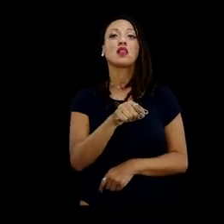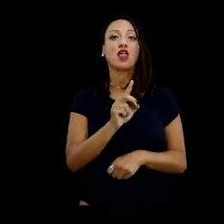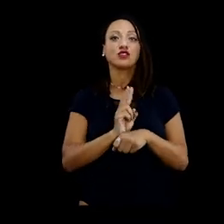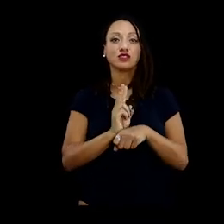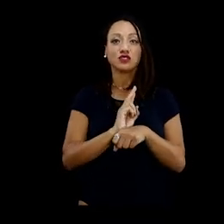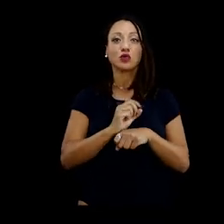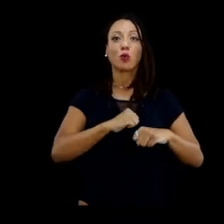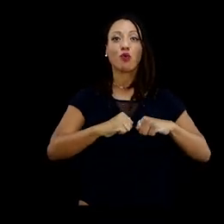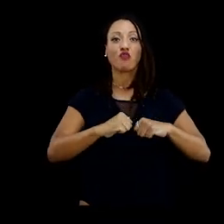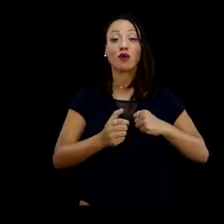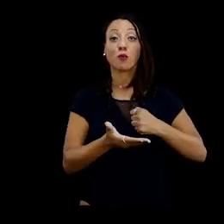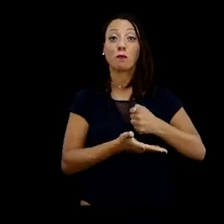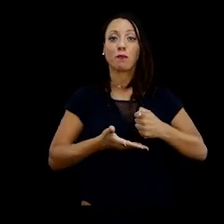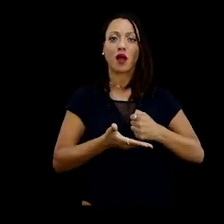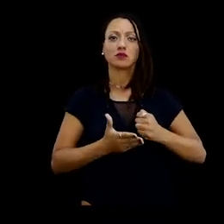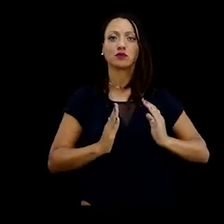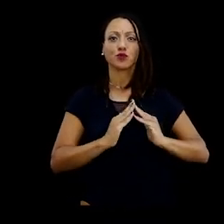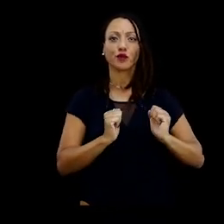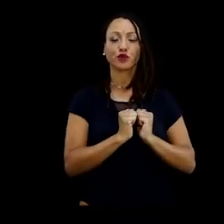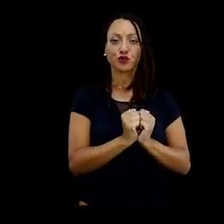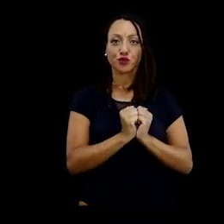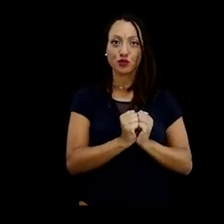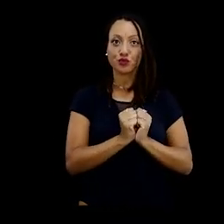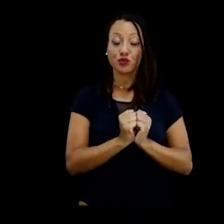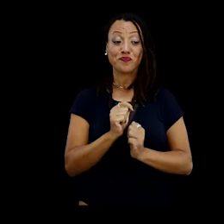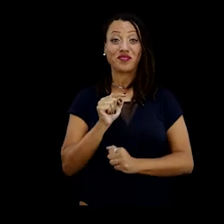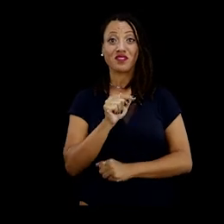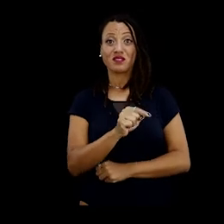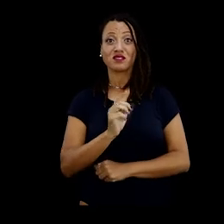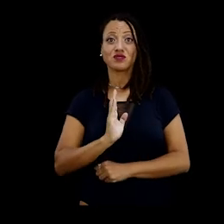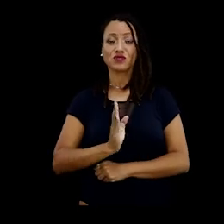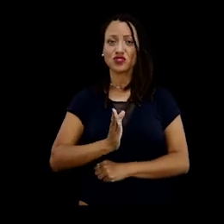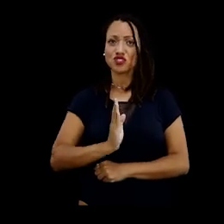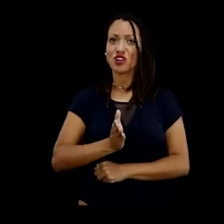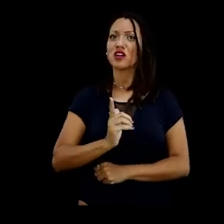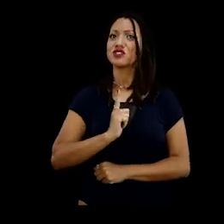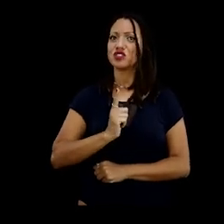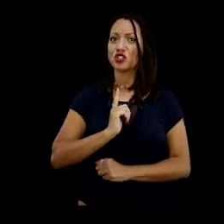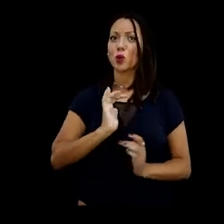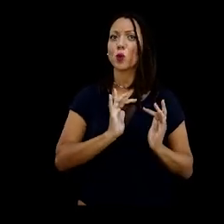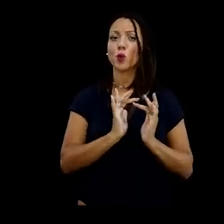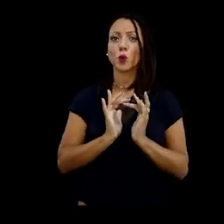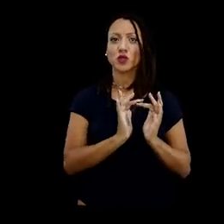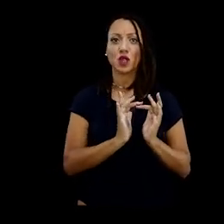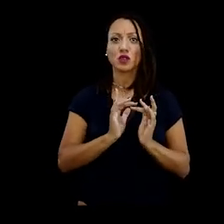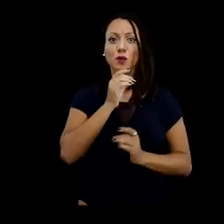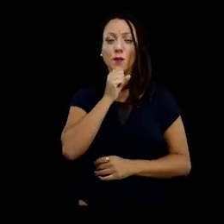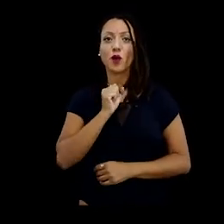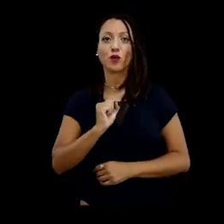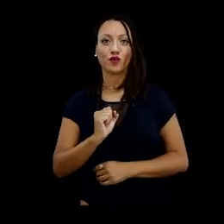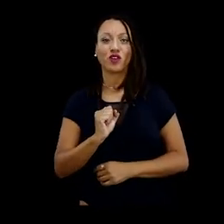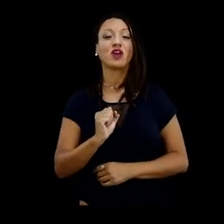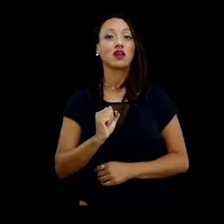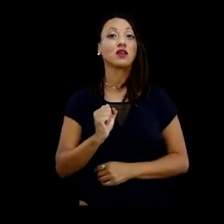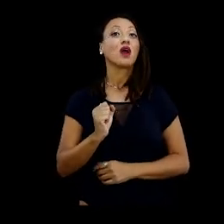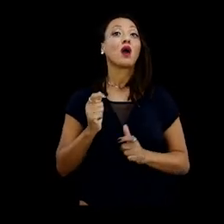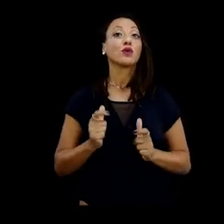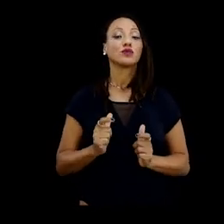de base, que morava conosco, ele já tinha tido contato com Paulo Freire no